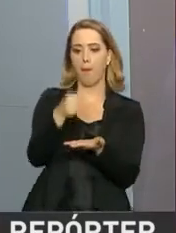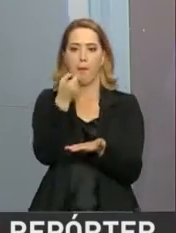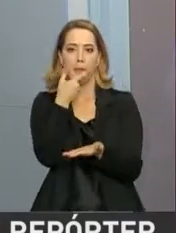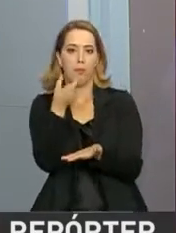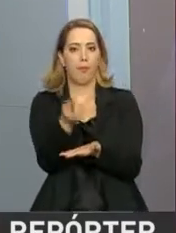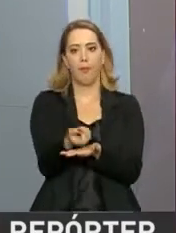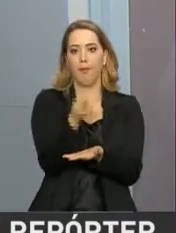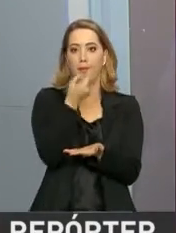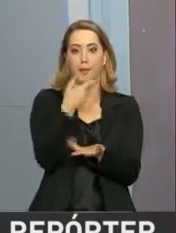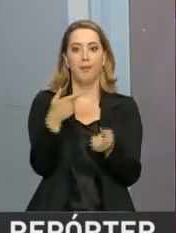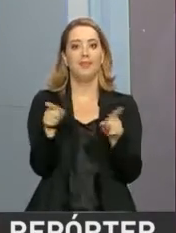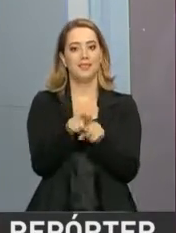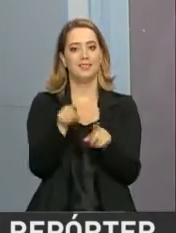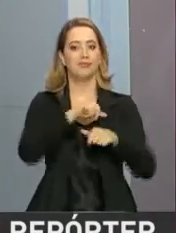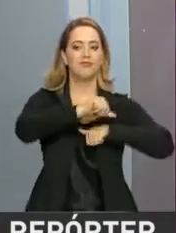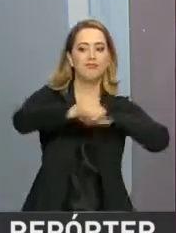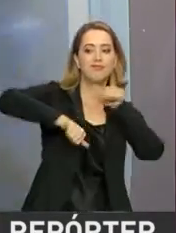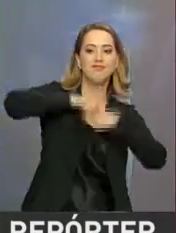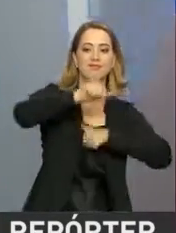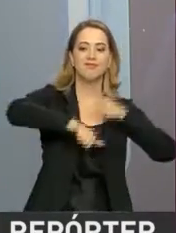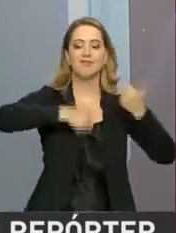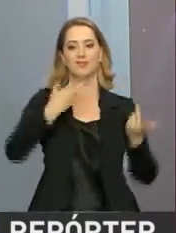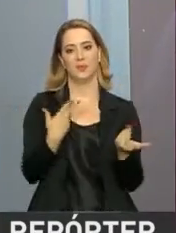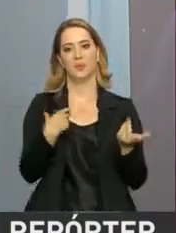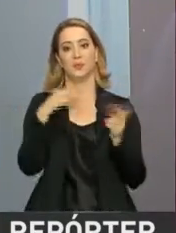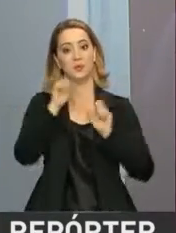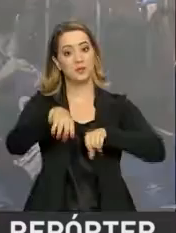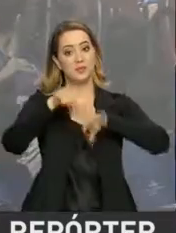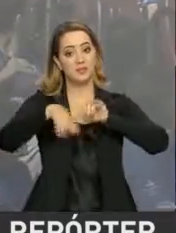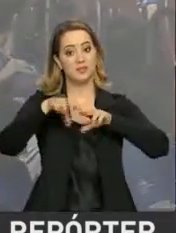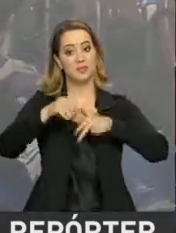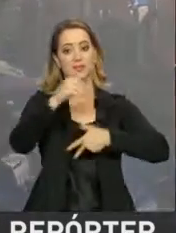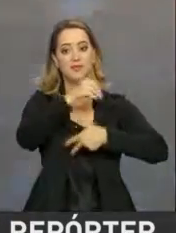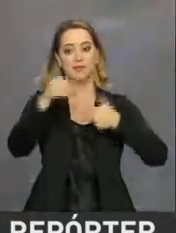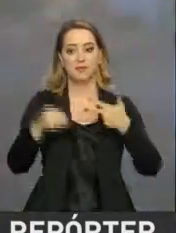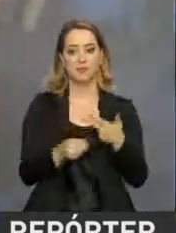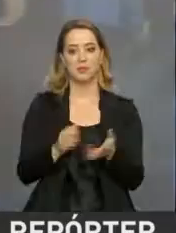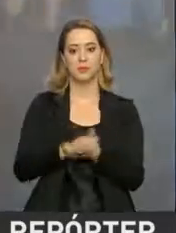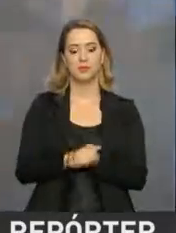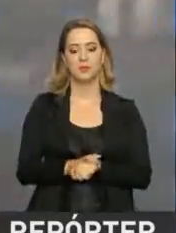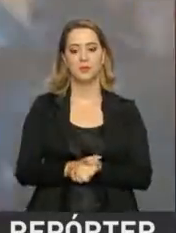com conteúdo de revisão no aulão preparatório para o Enem.